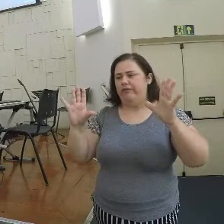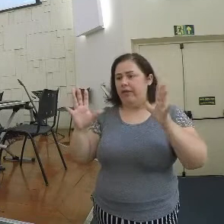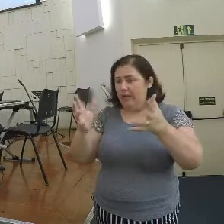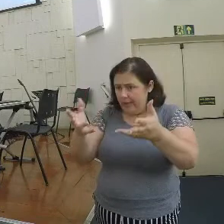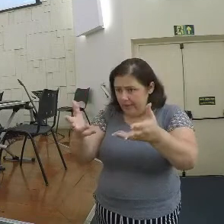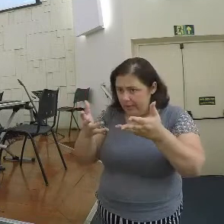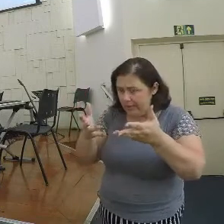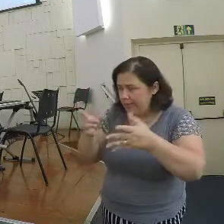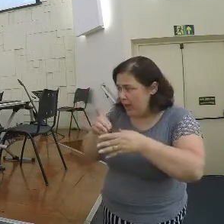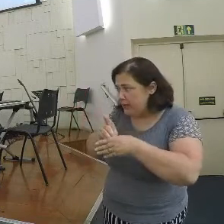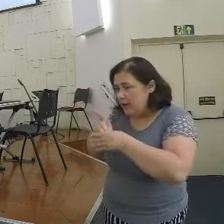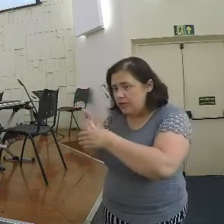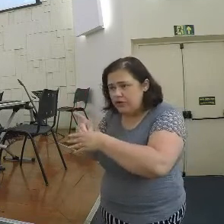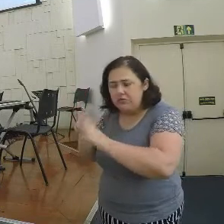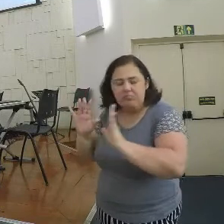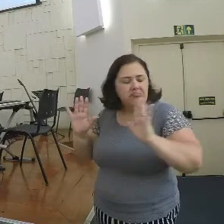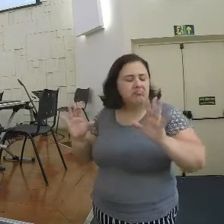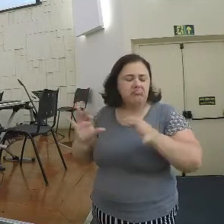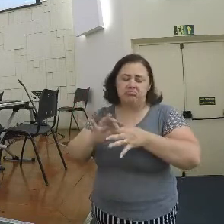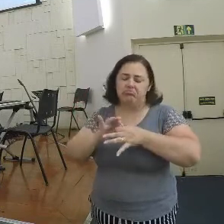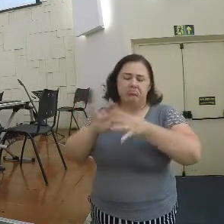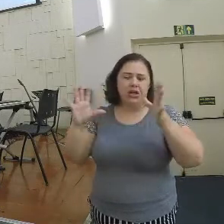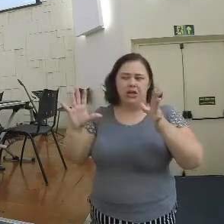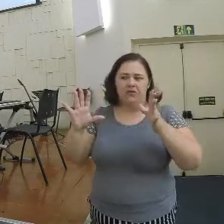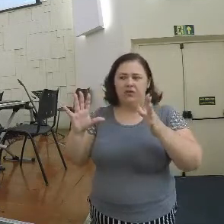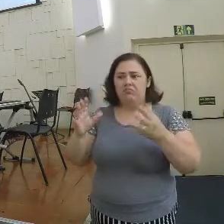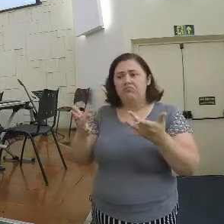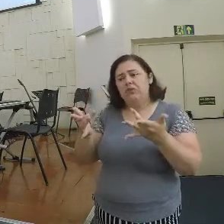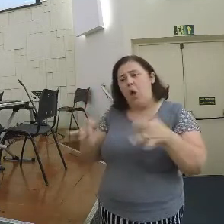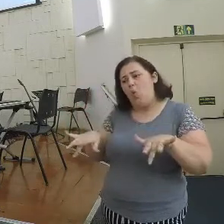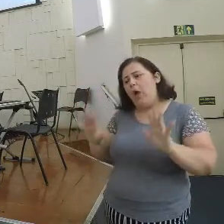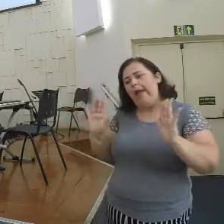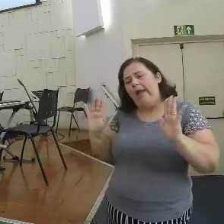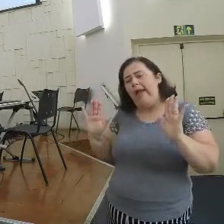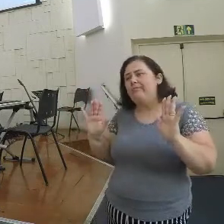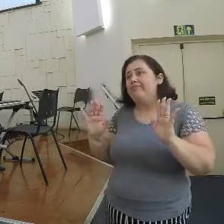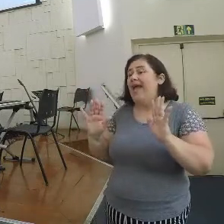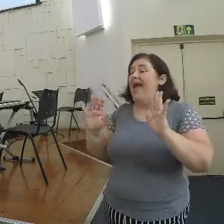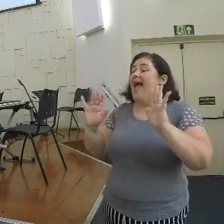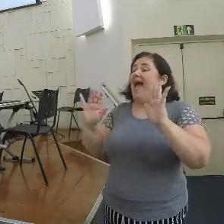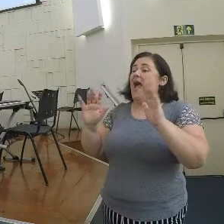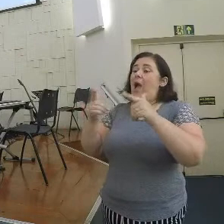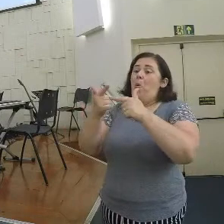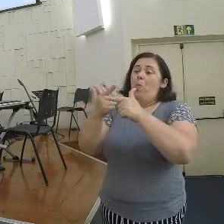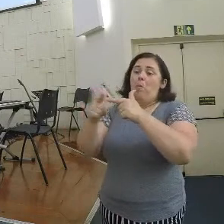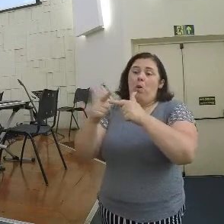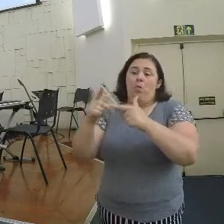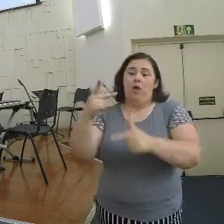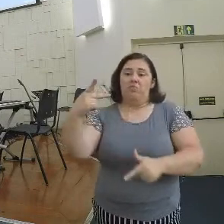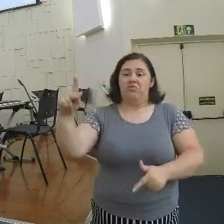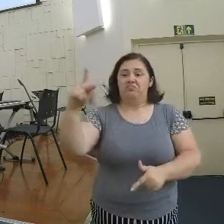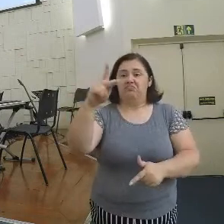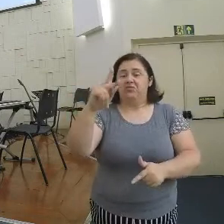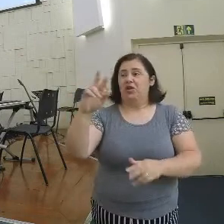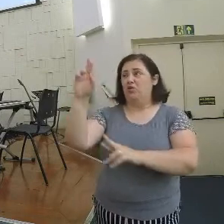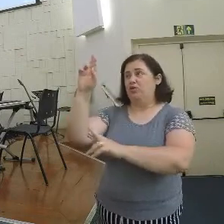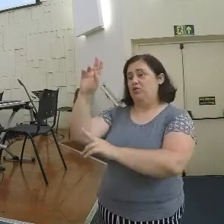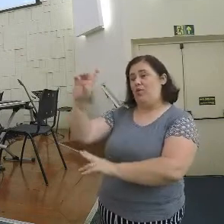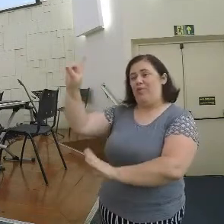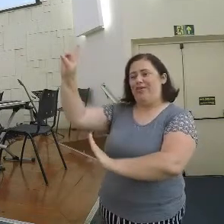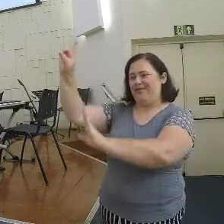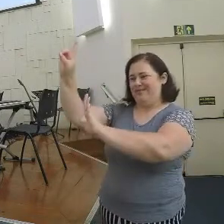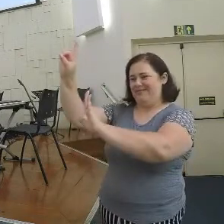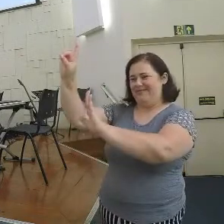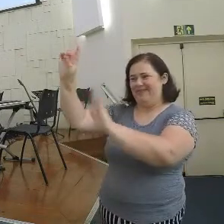se comparar à ação do Espírito Santo no coração de um crente? Que Deus nos dê a condição sempre de demonstrarmos gratidão ao receber,